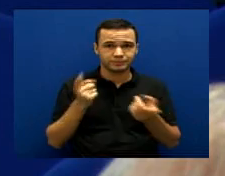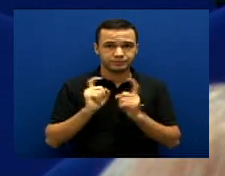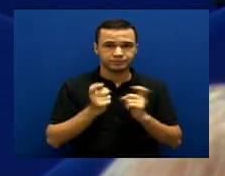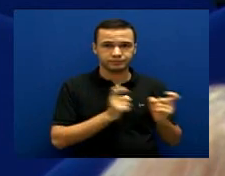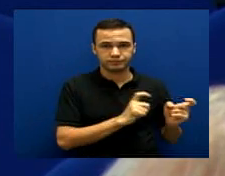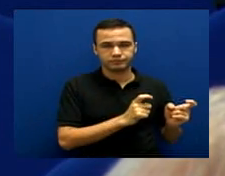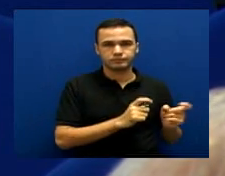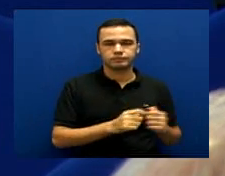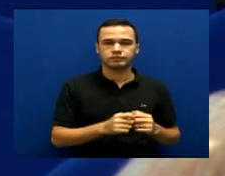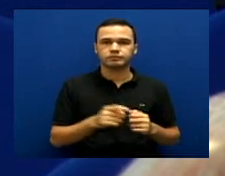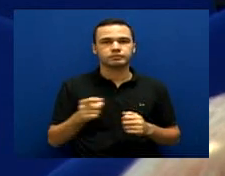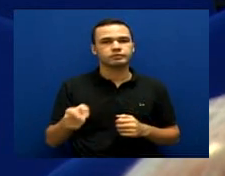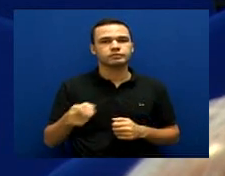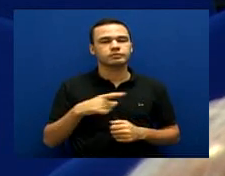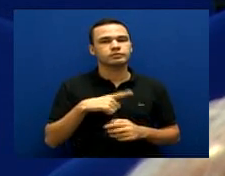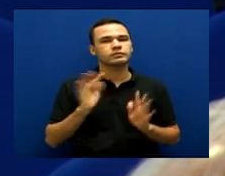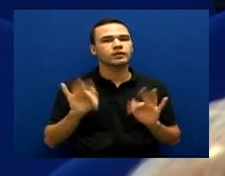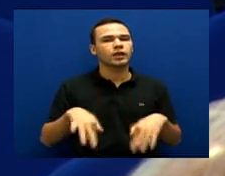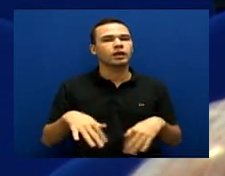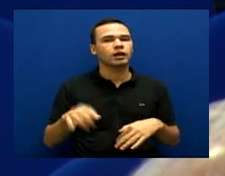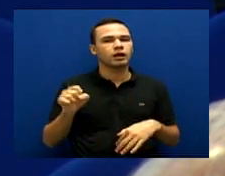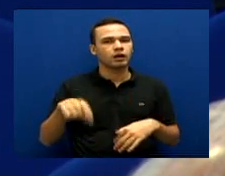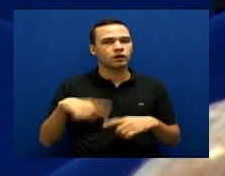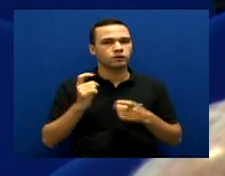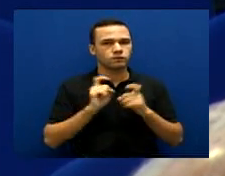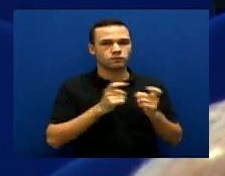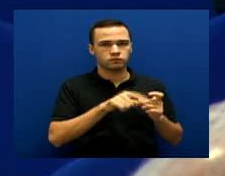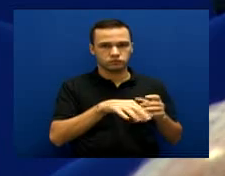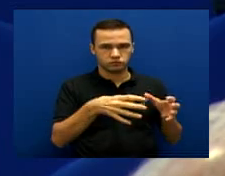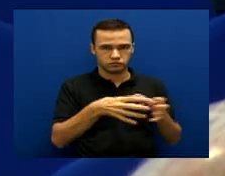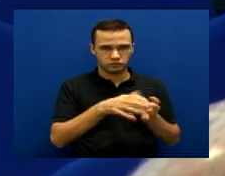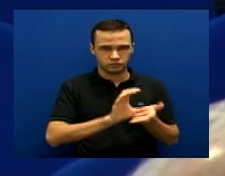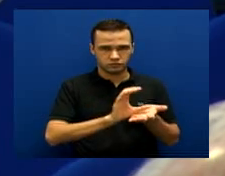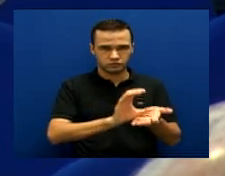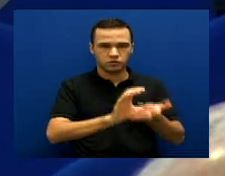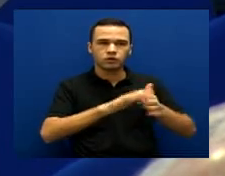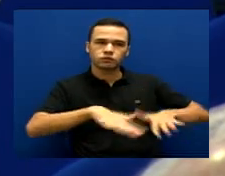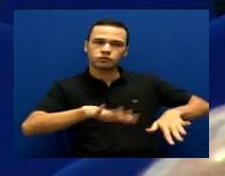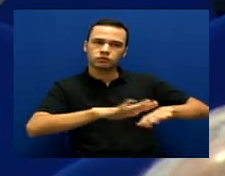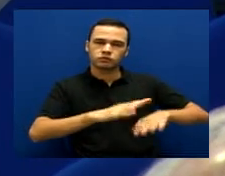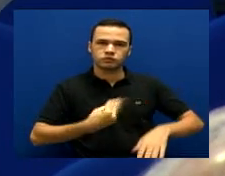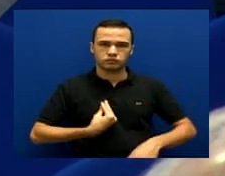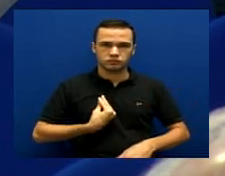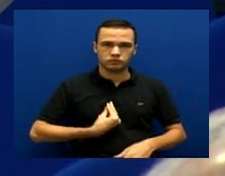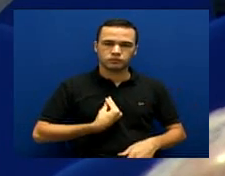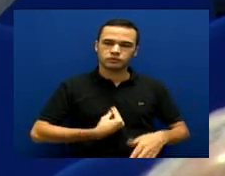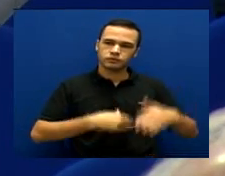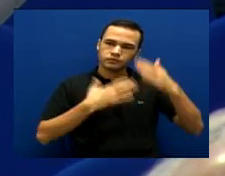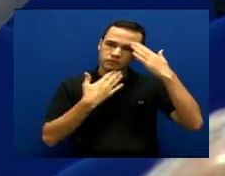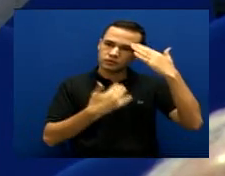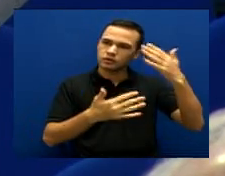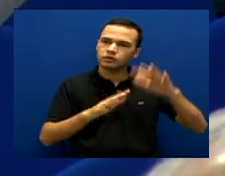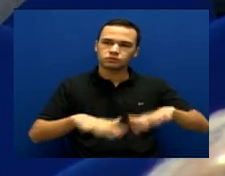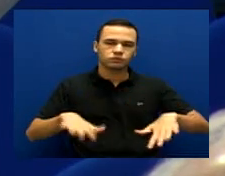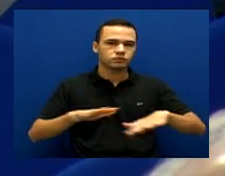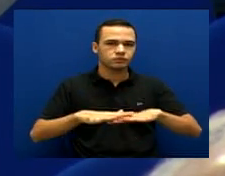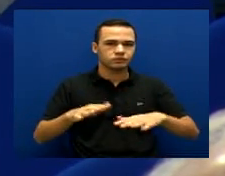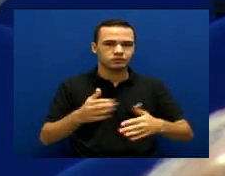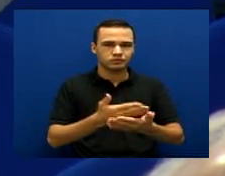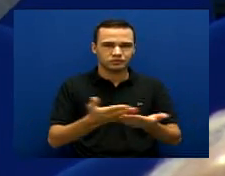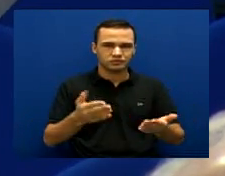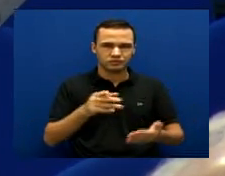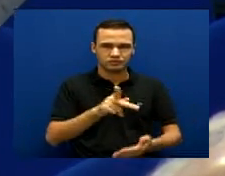e no tema dessa audiência à comissão que está aqui toda presente eu agradeço muito a presença do dodô